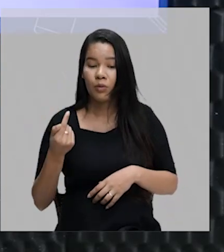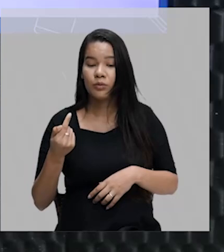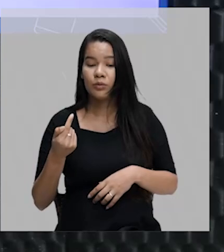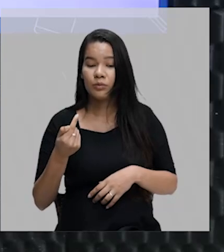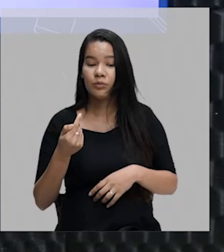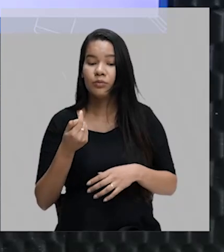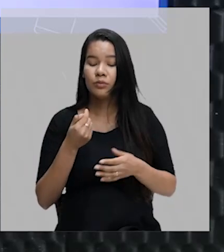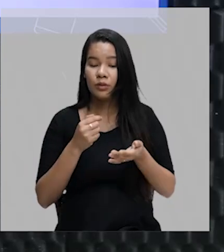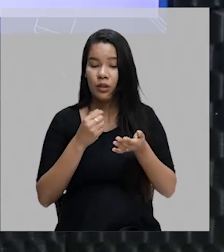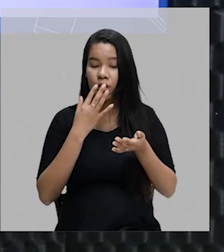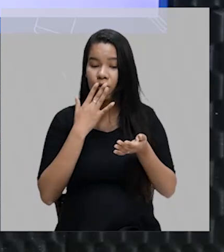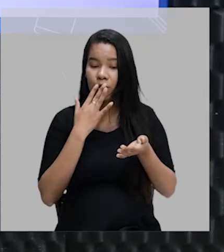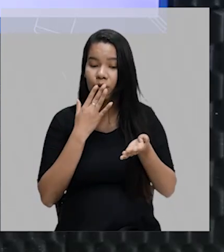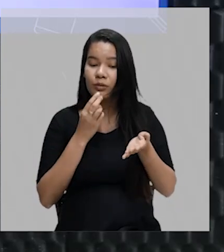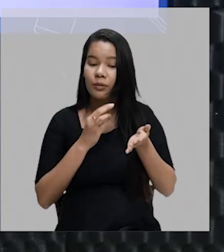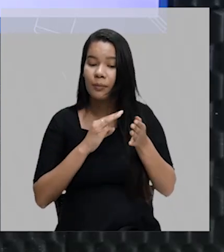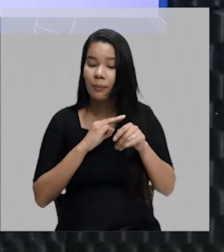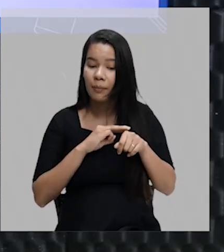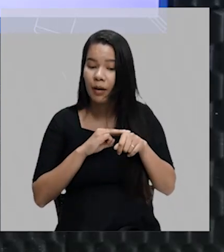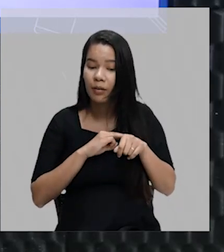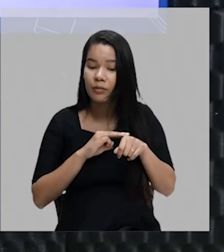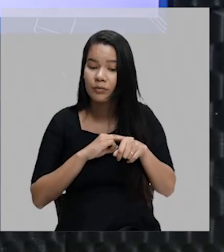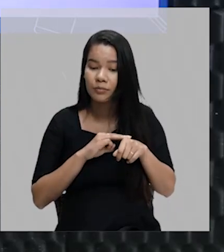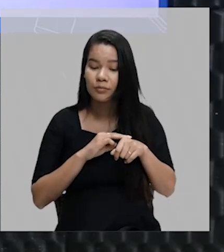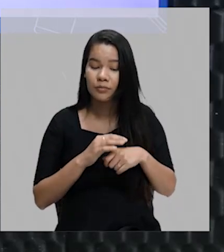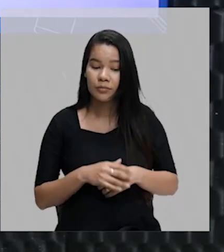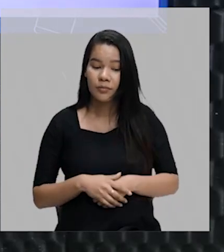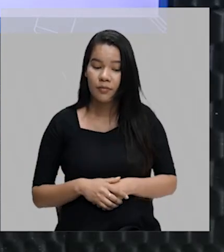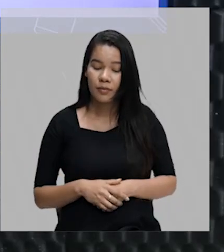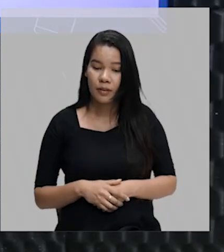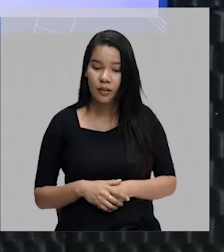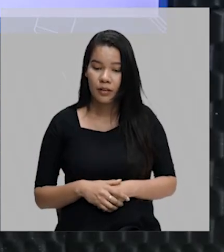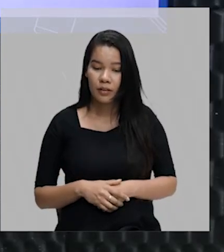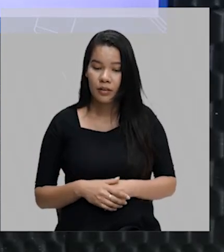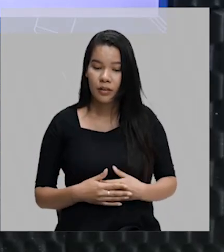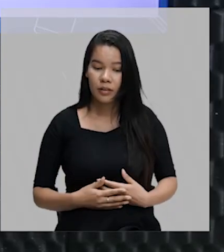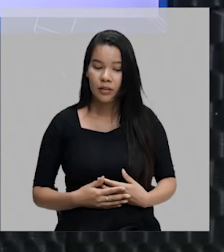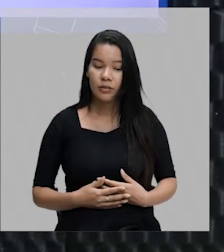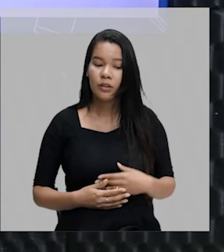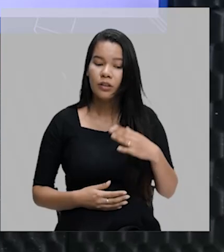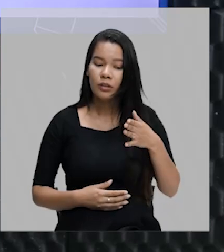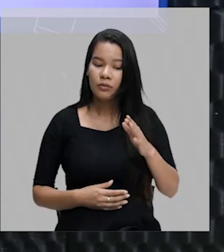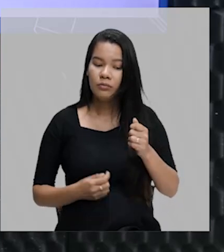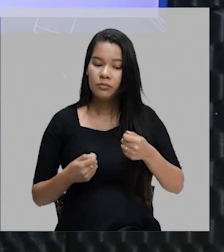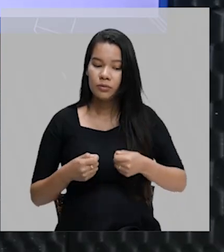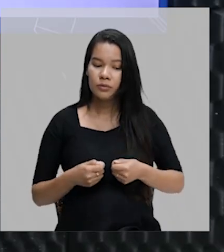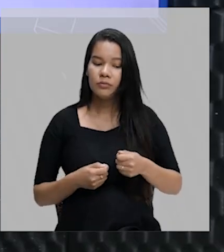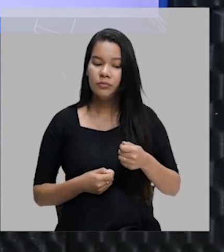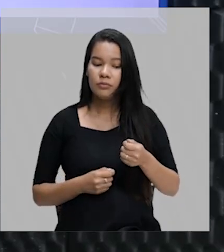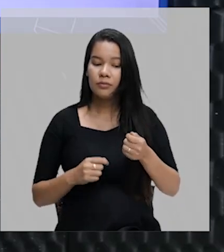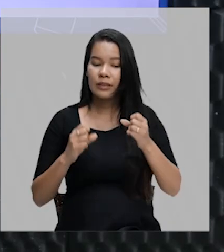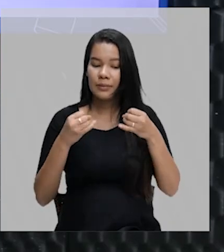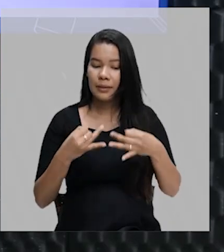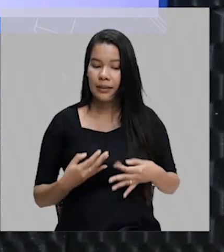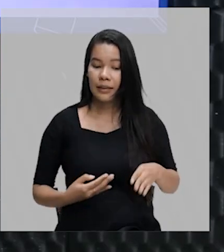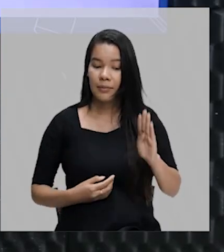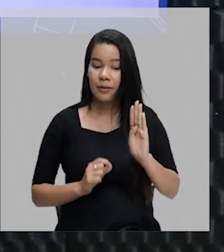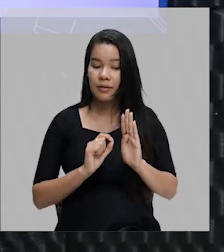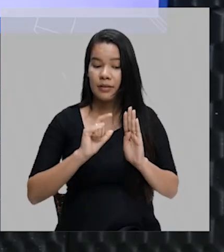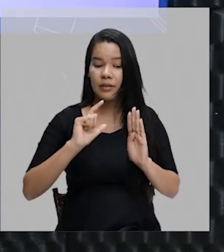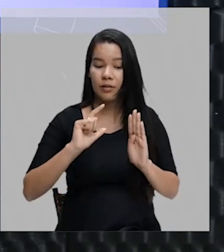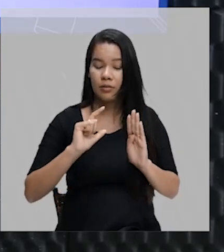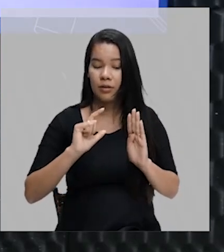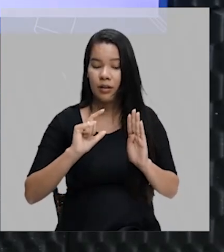Bzão resulta na cor preta, certo? Do pelo. E Bzinho vai resultar na